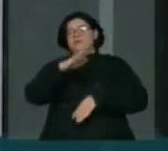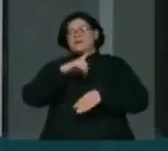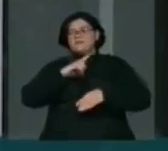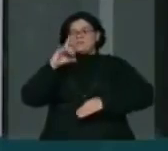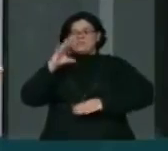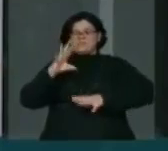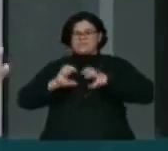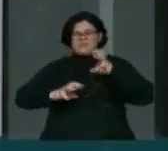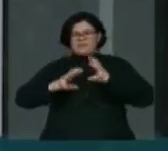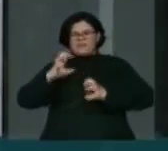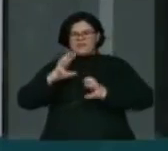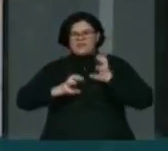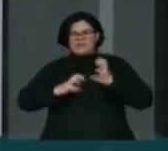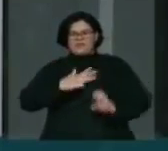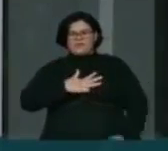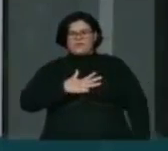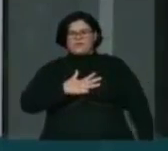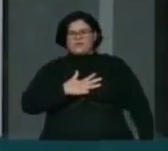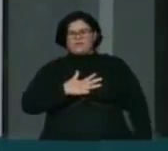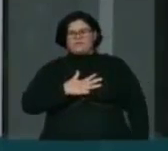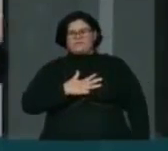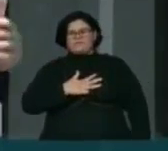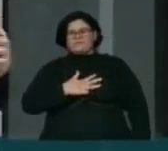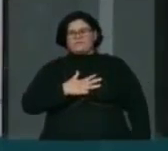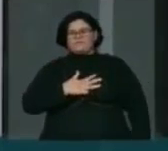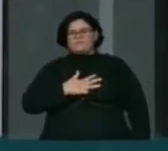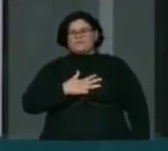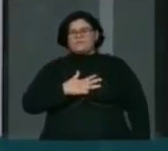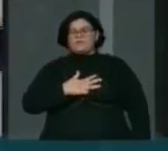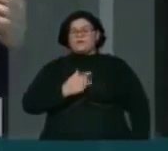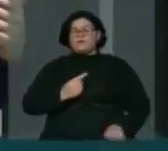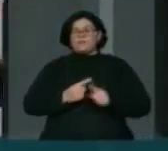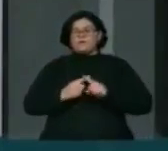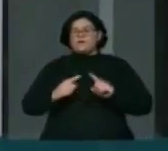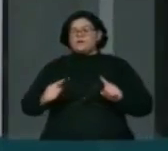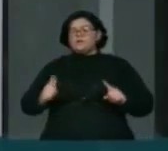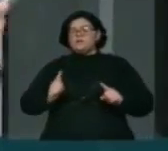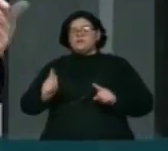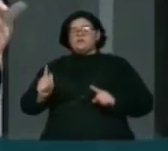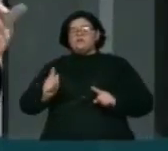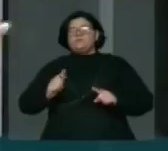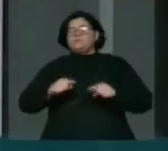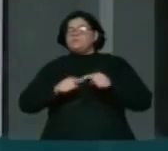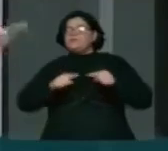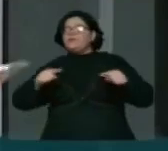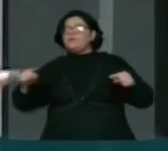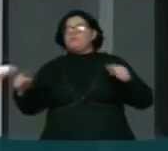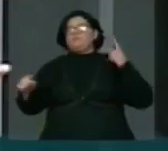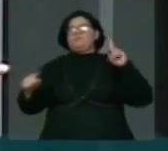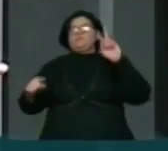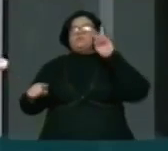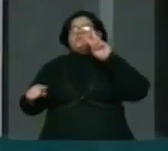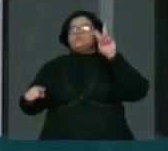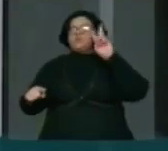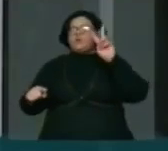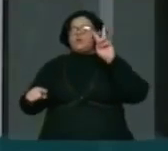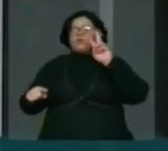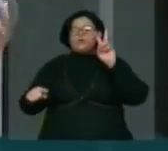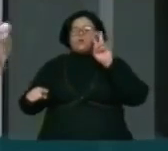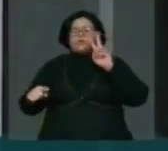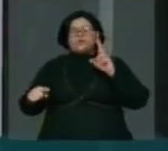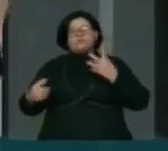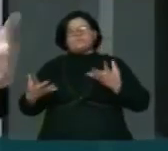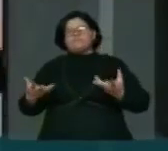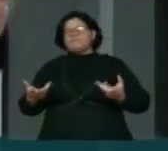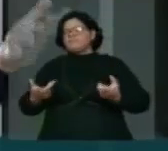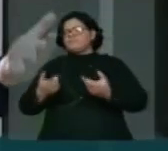né? Então teve essa dificuldade e teve esse timing histórico que o impossibilitou de fazer aquilo que todos